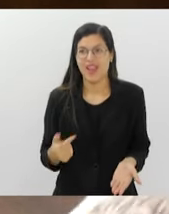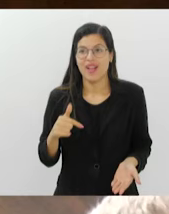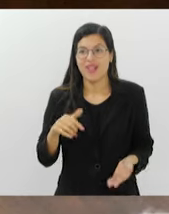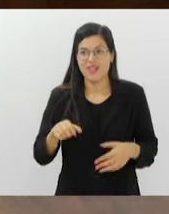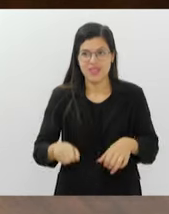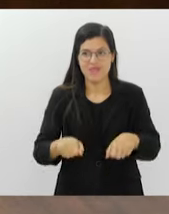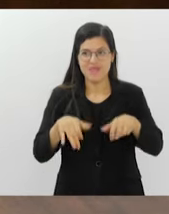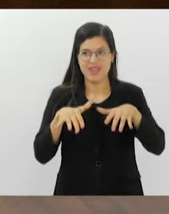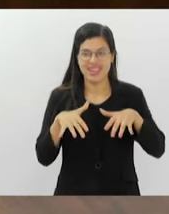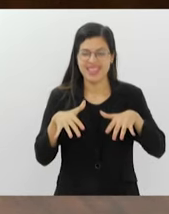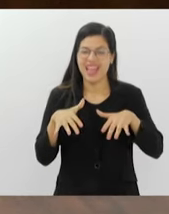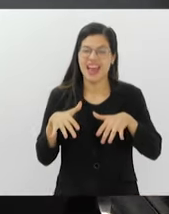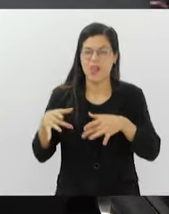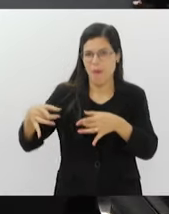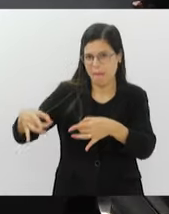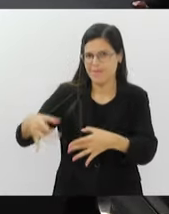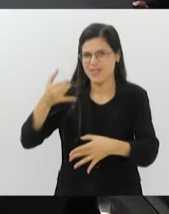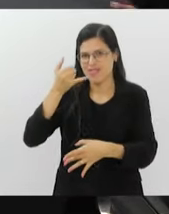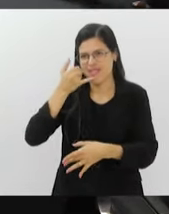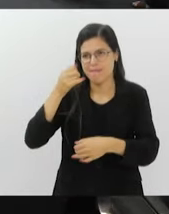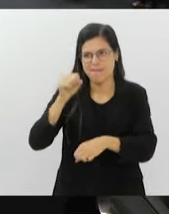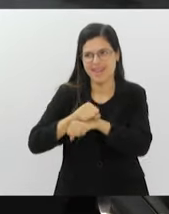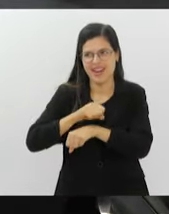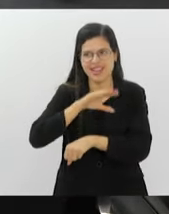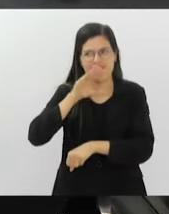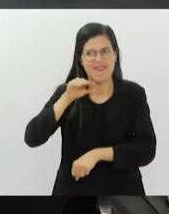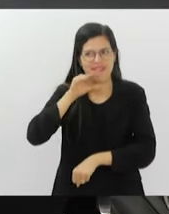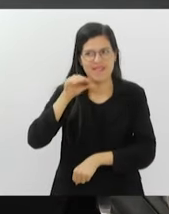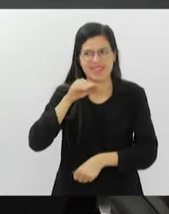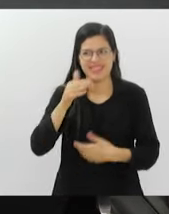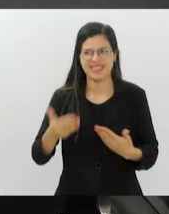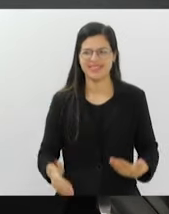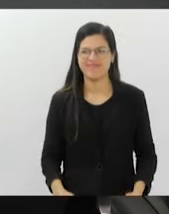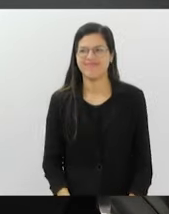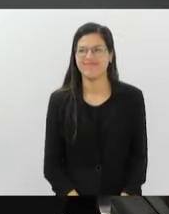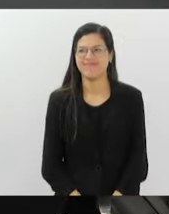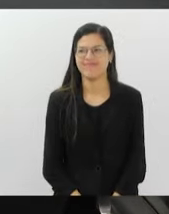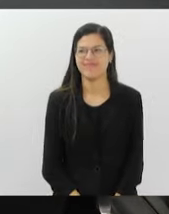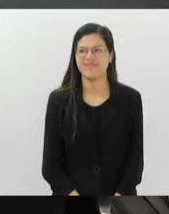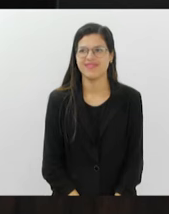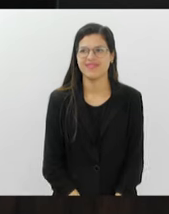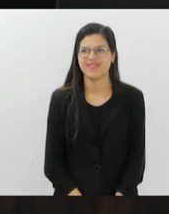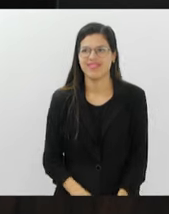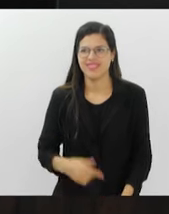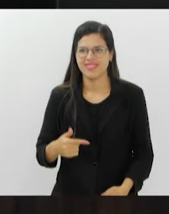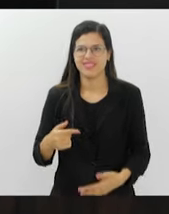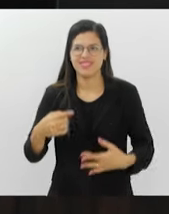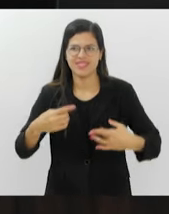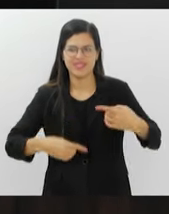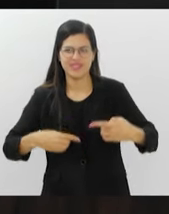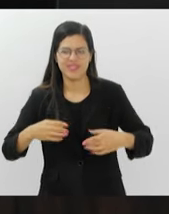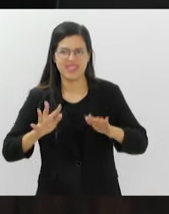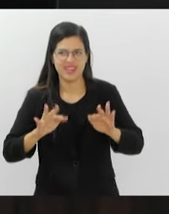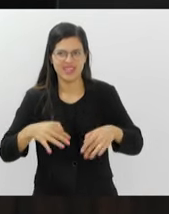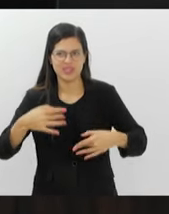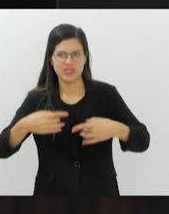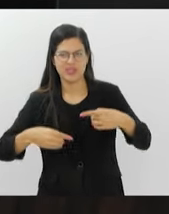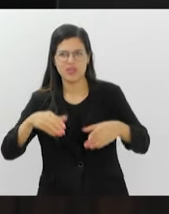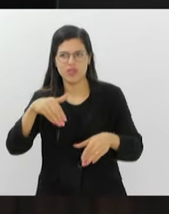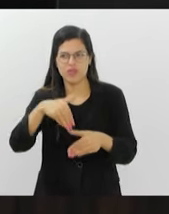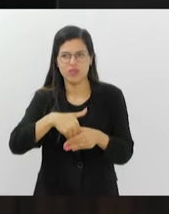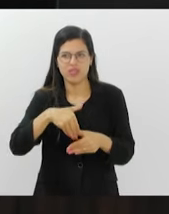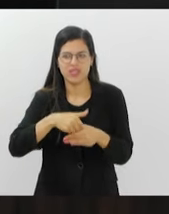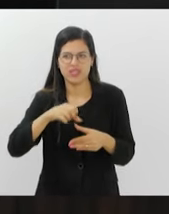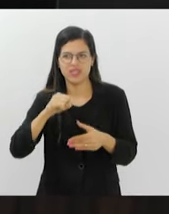falar né e não havendo mais qu querer discutir encerada discussão em votação